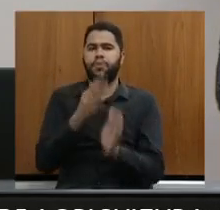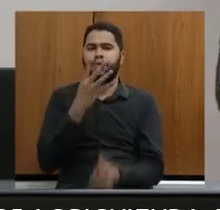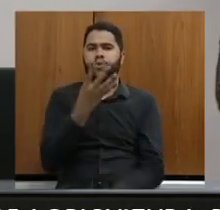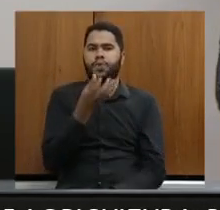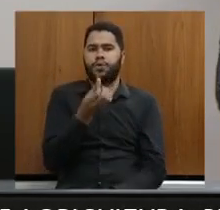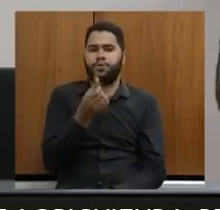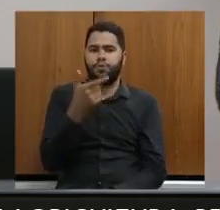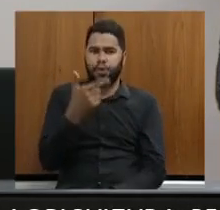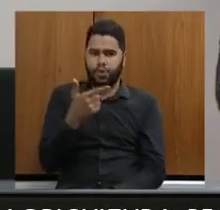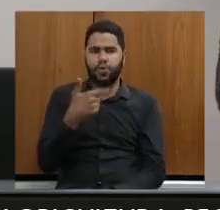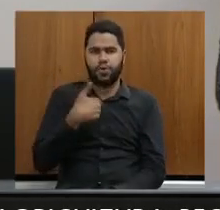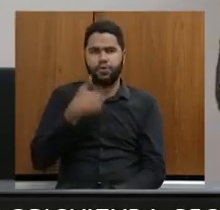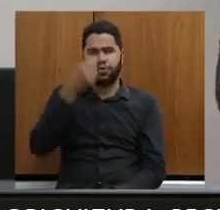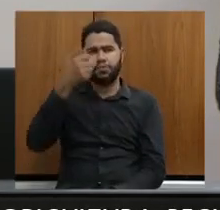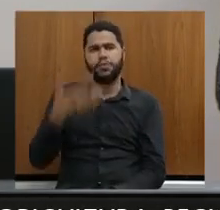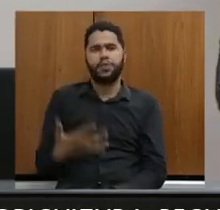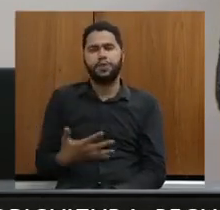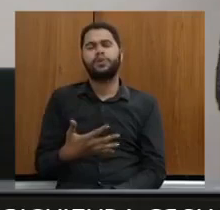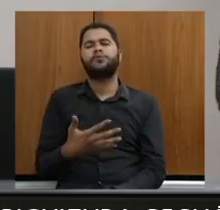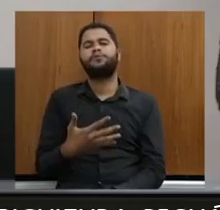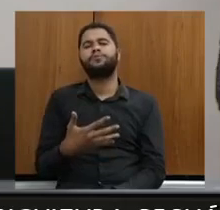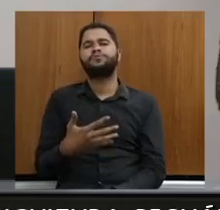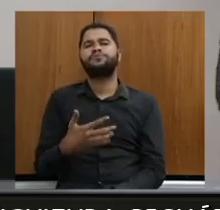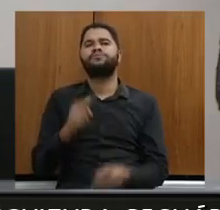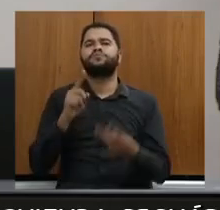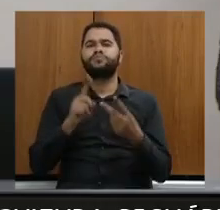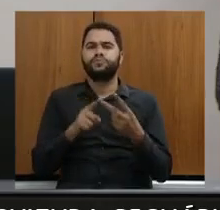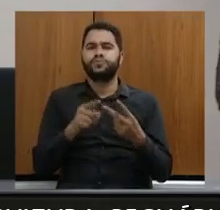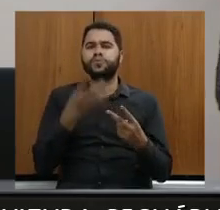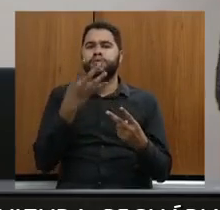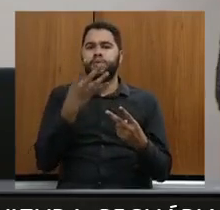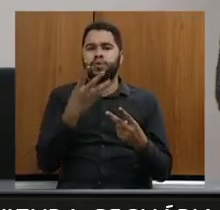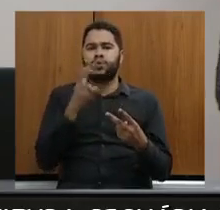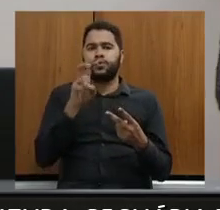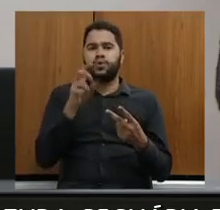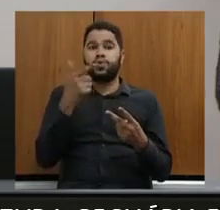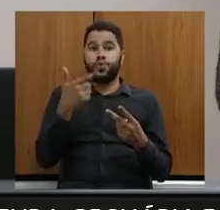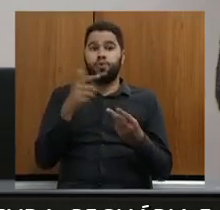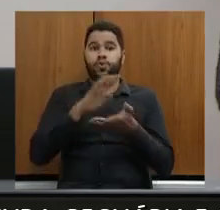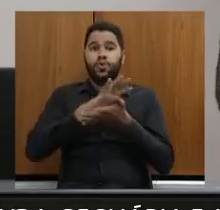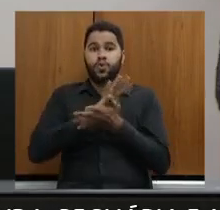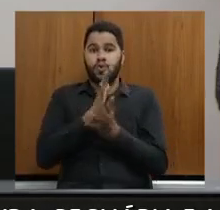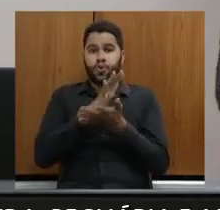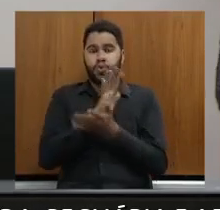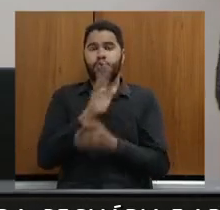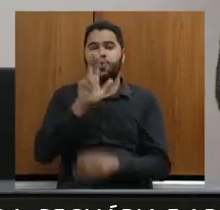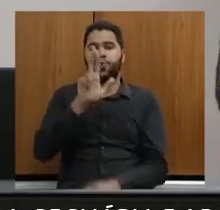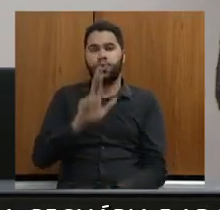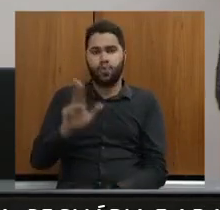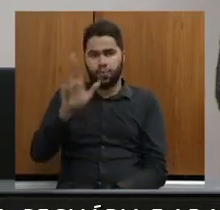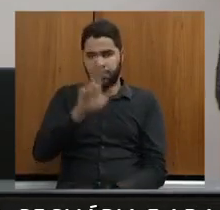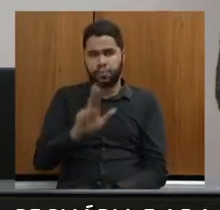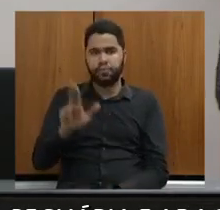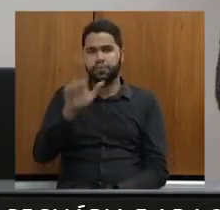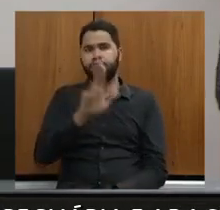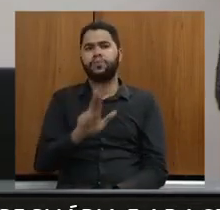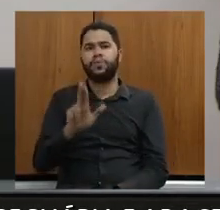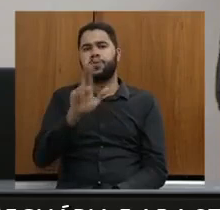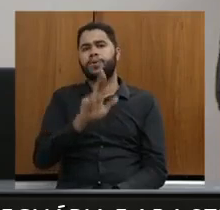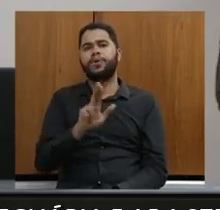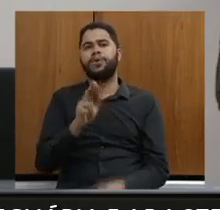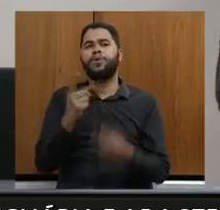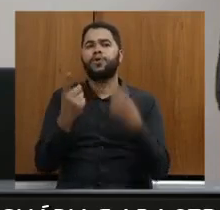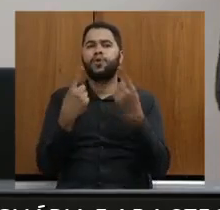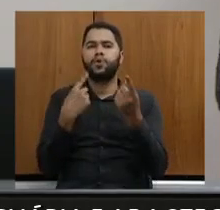462 quer que eu tava na ensinando da 452 de Araxá Uberlândia que a rodovia é